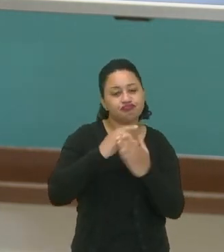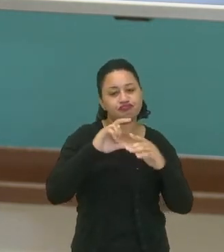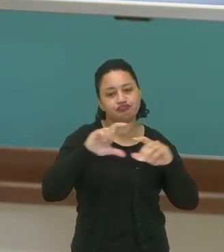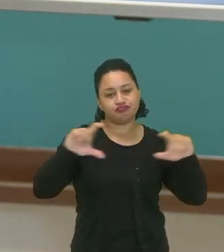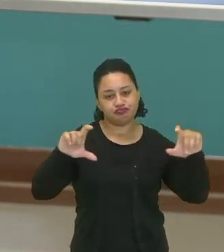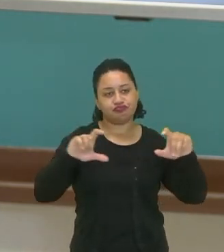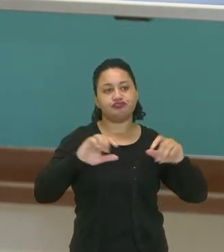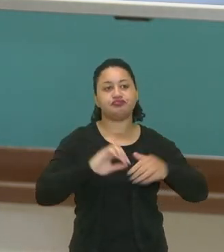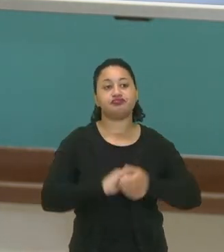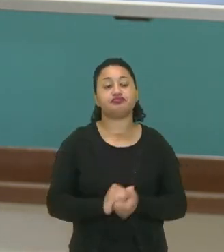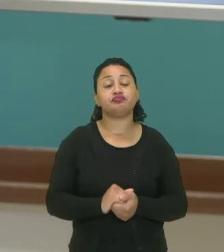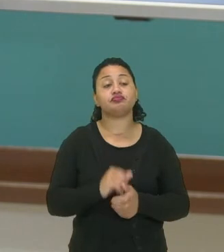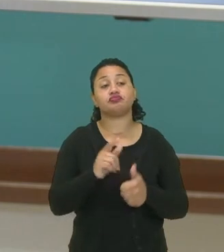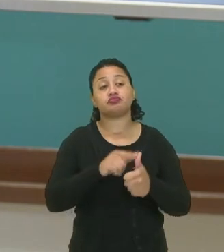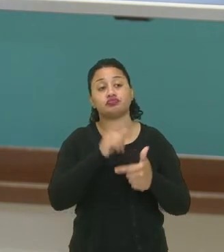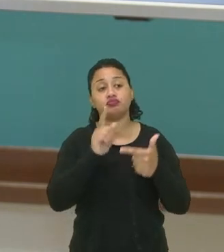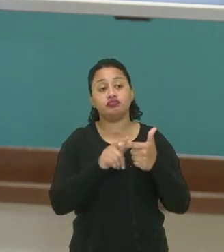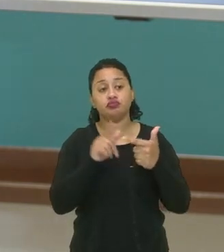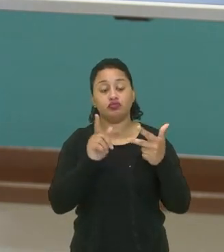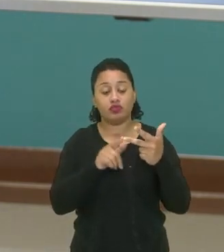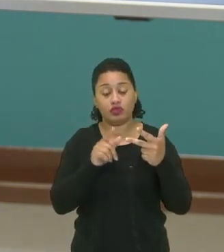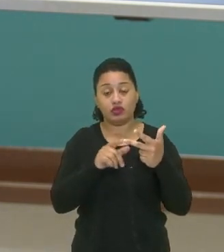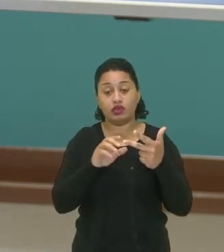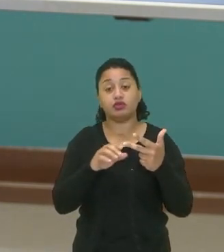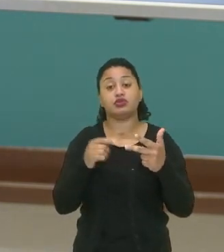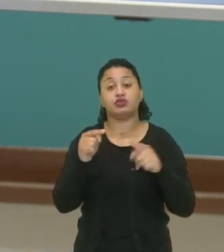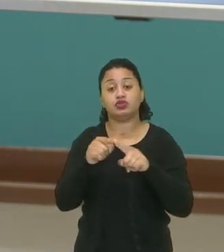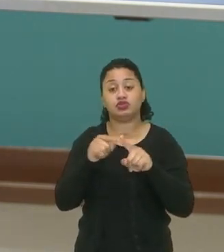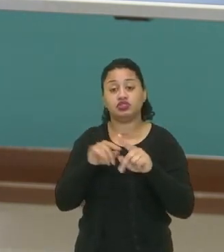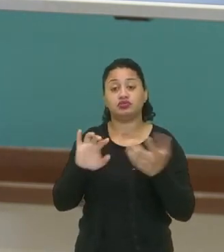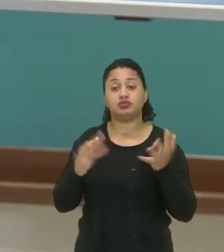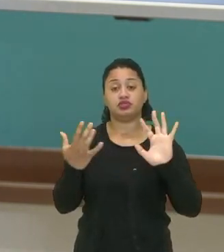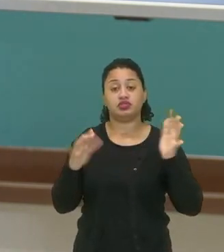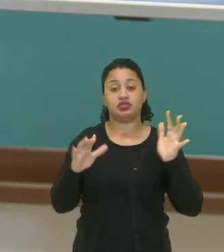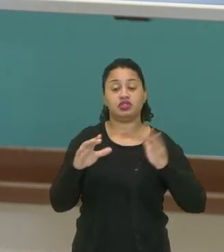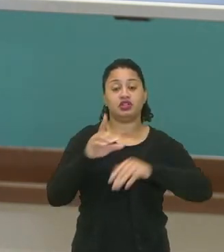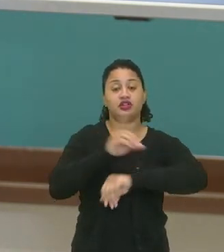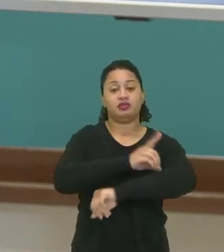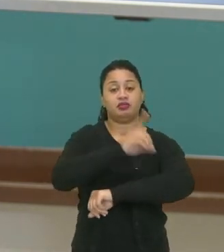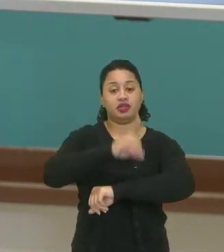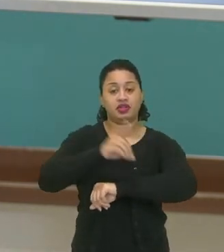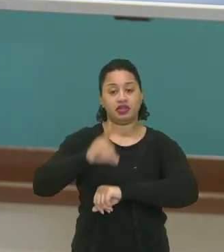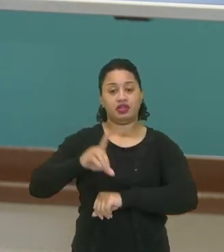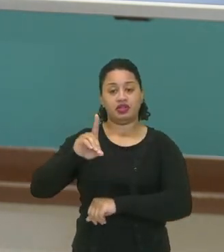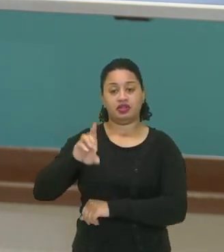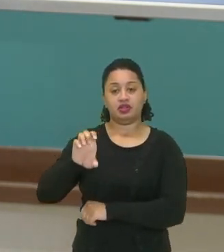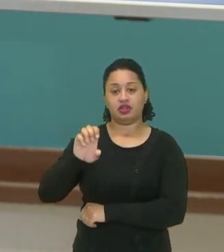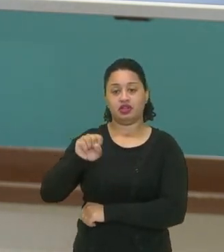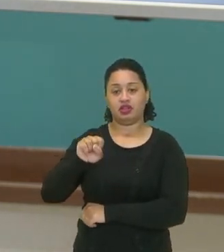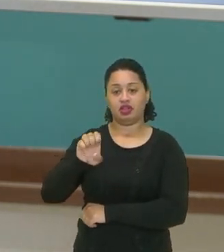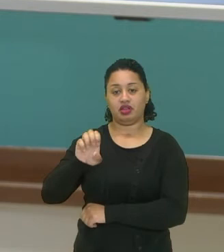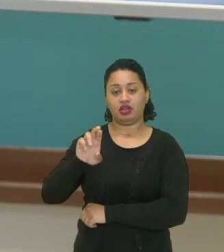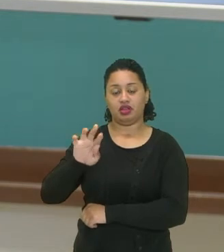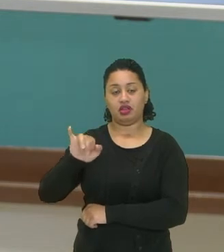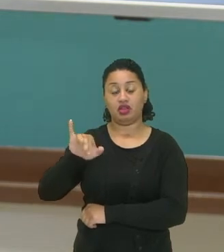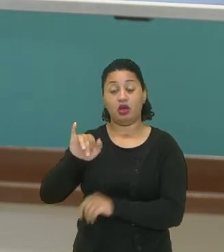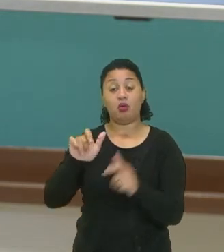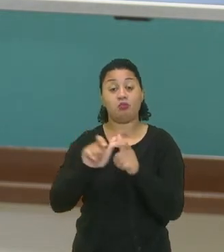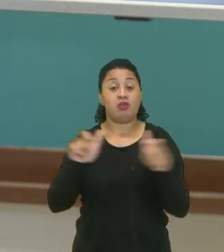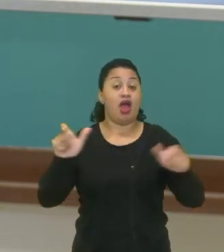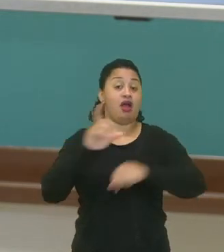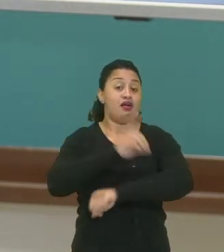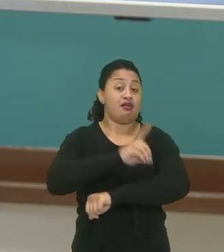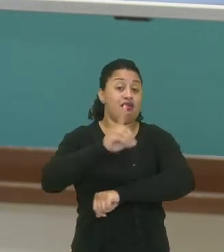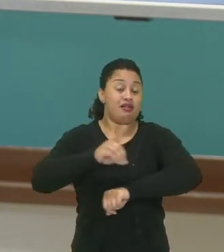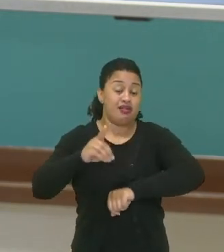partes. Muito bem, e agora o próprio clima desértico que a gente vai tratar nesse momento. Olha só, o maior deserto do mundo, o maior deserto quente